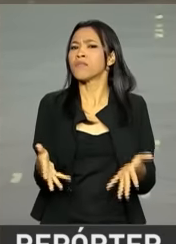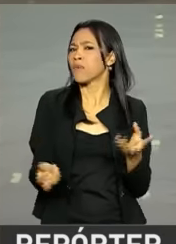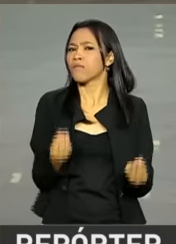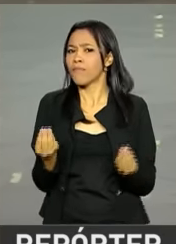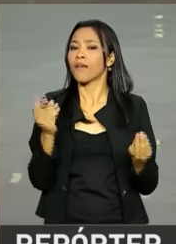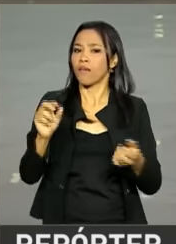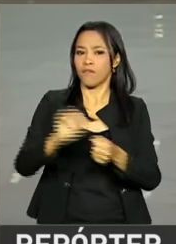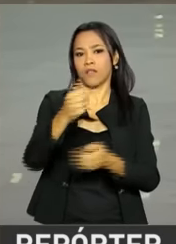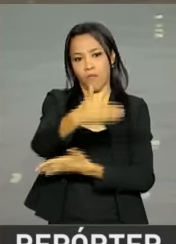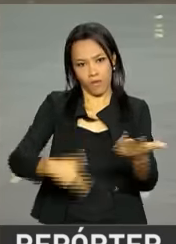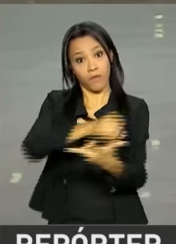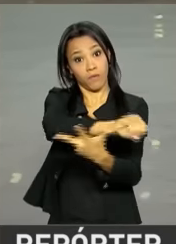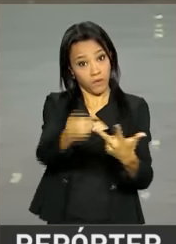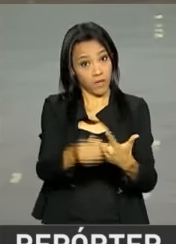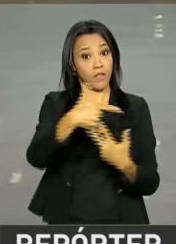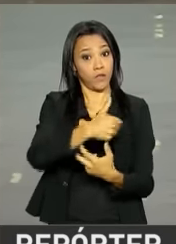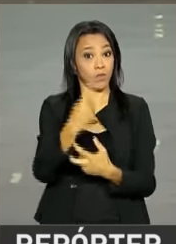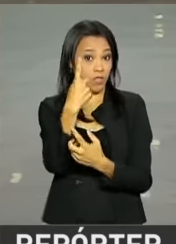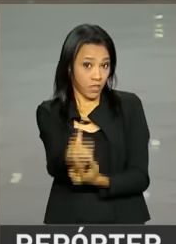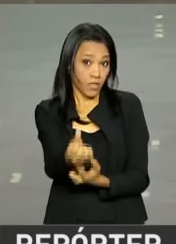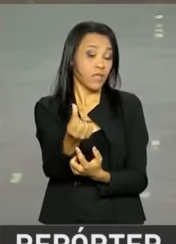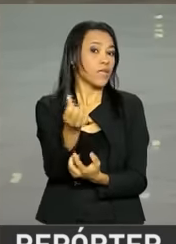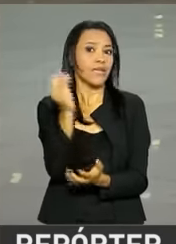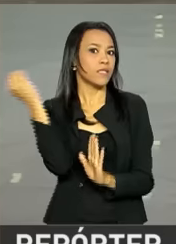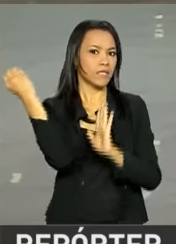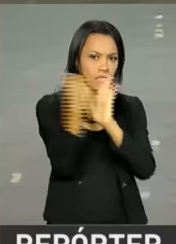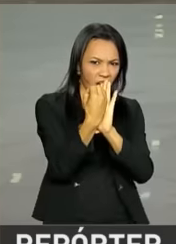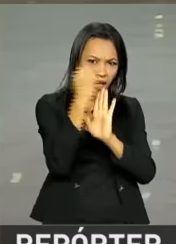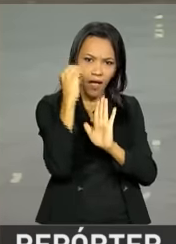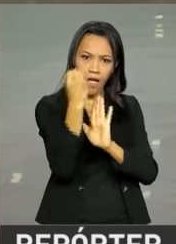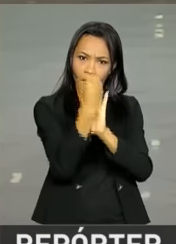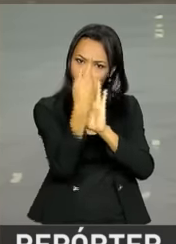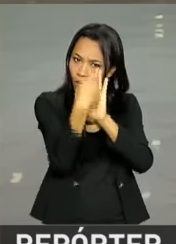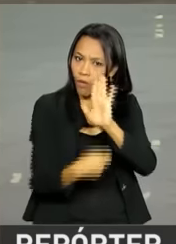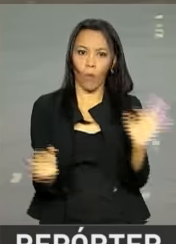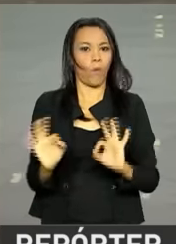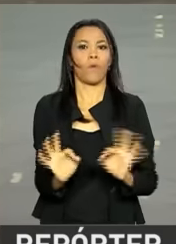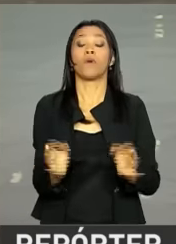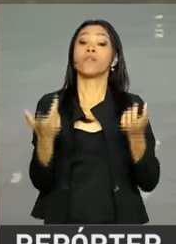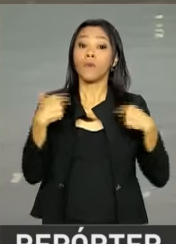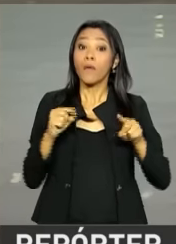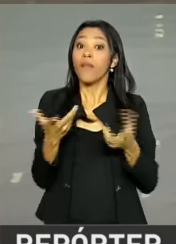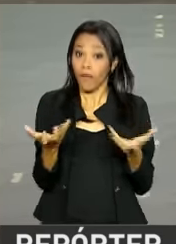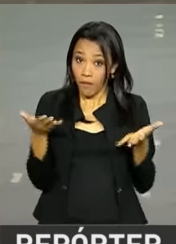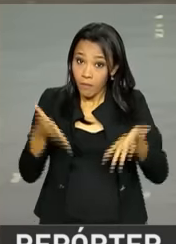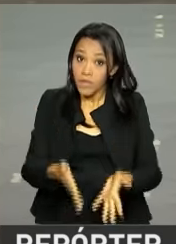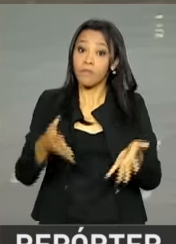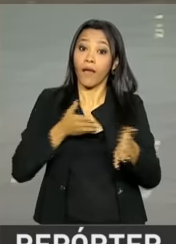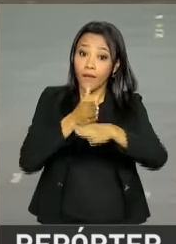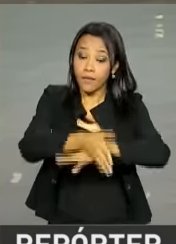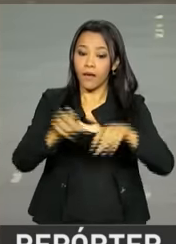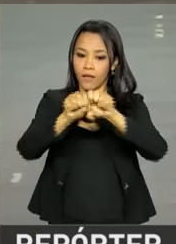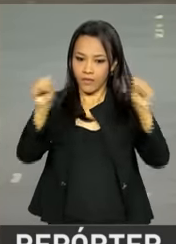Nacional do Ensino Médio Enem de 2016 e Não tiraram nota zero na redação os interessados devem entrar no site do szu que é